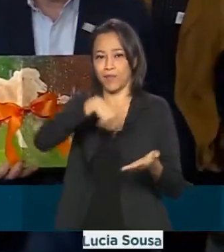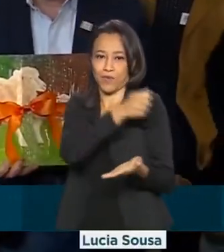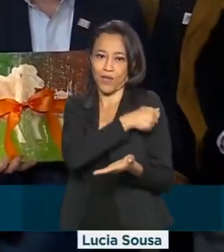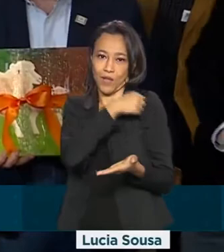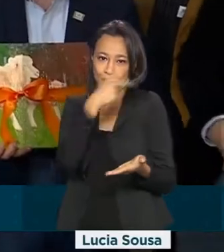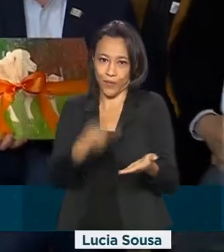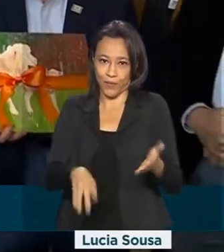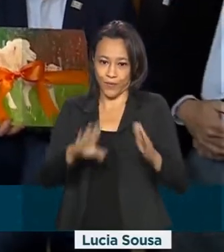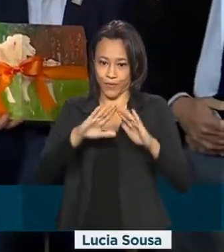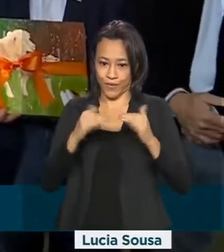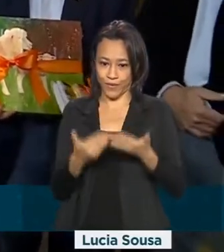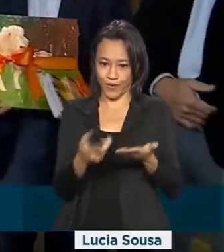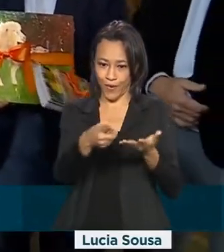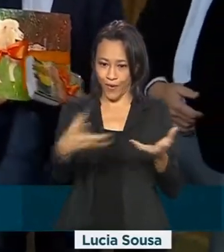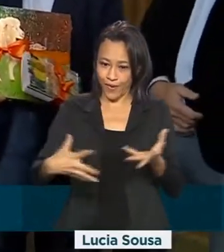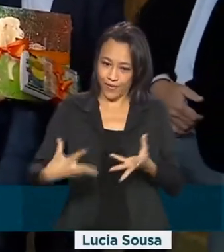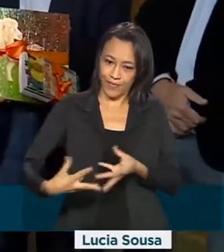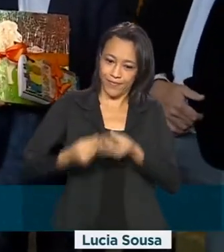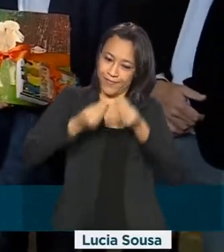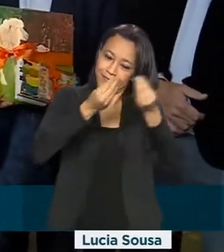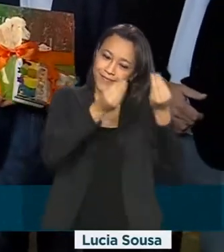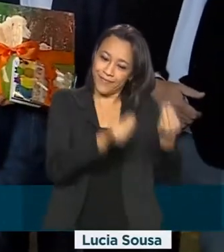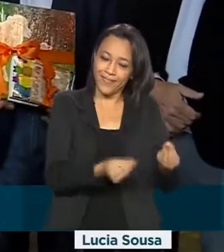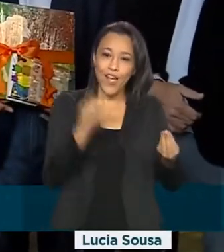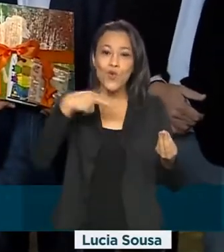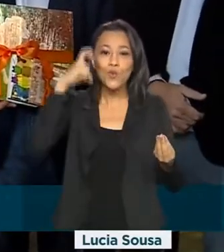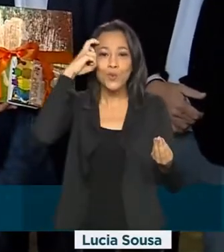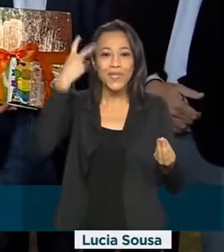Esse não é aquele outro. Esse é o